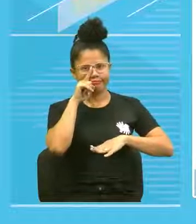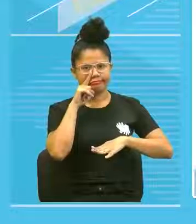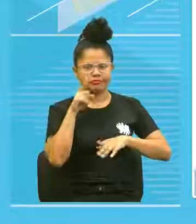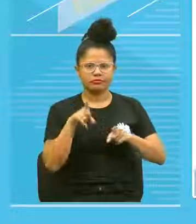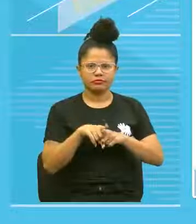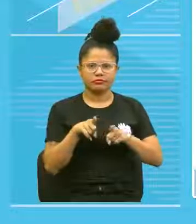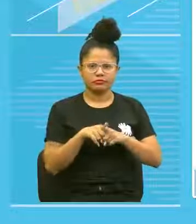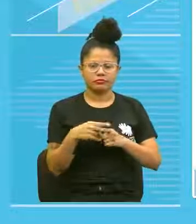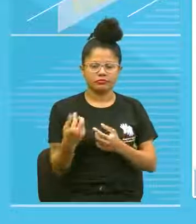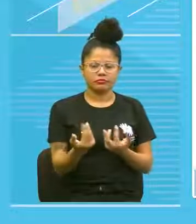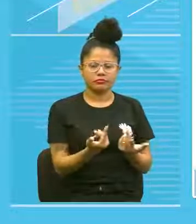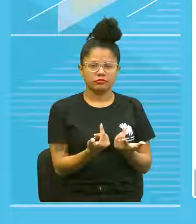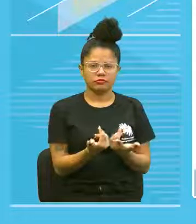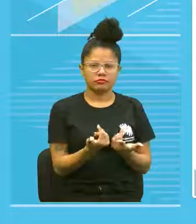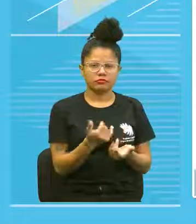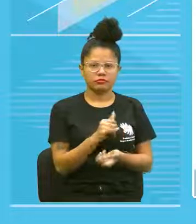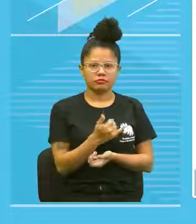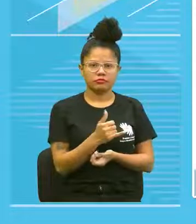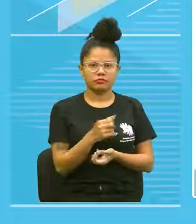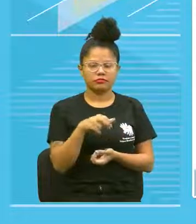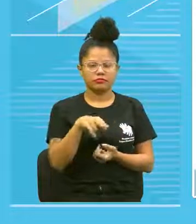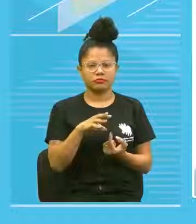e como a nuclear